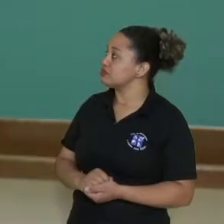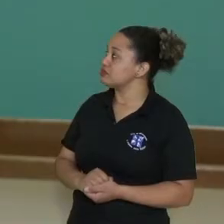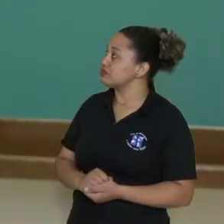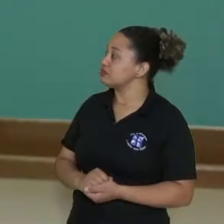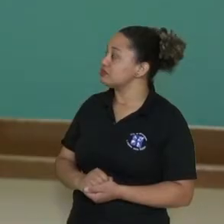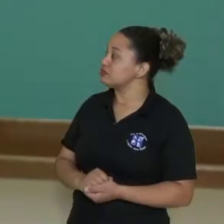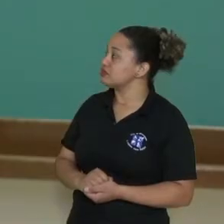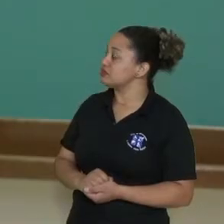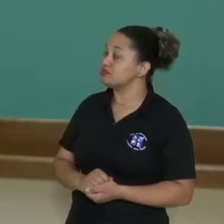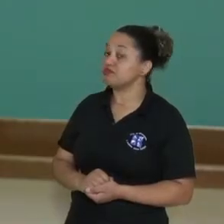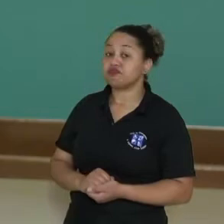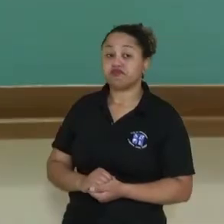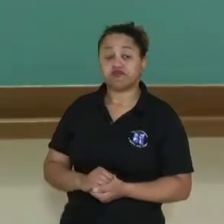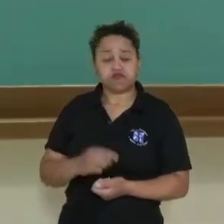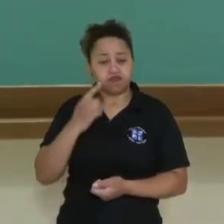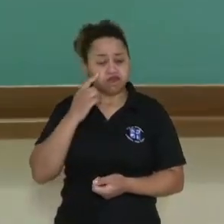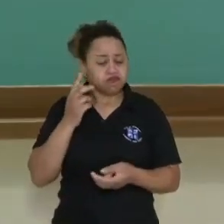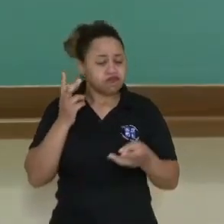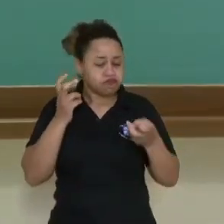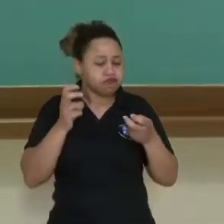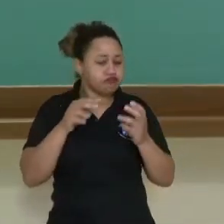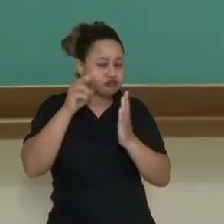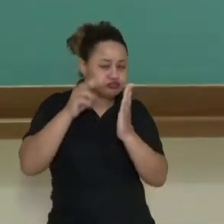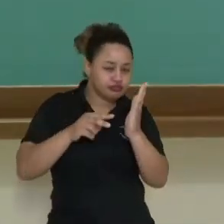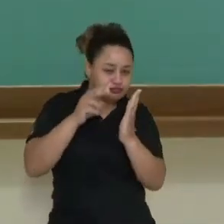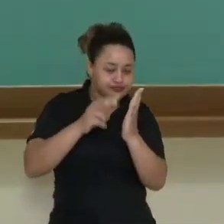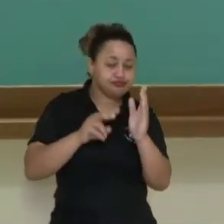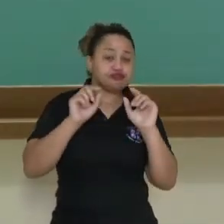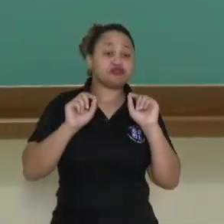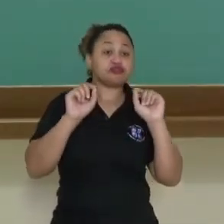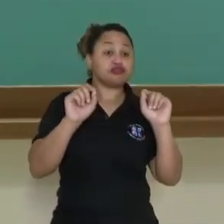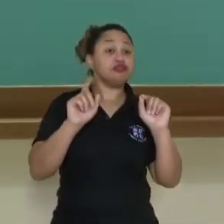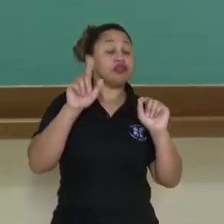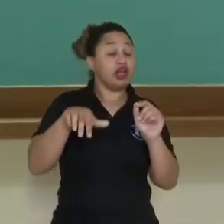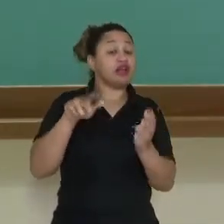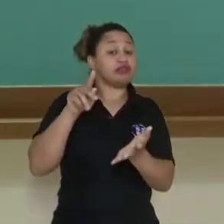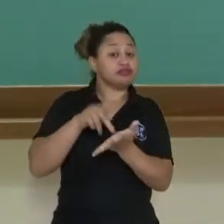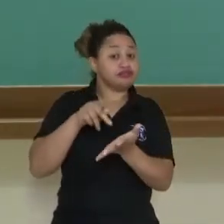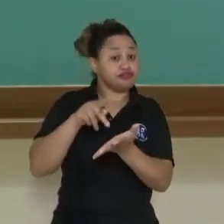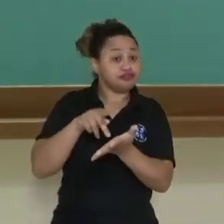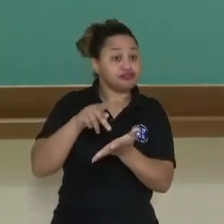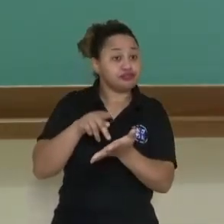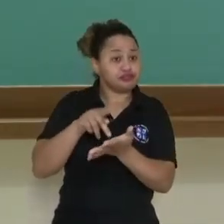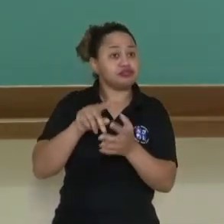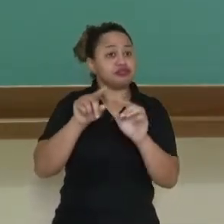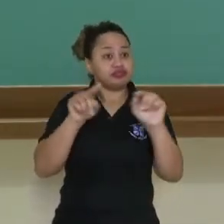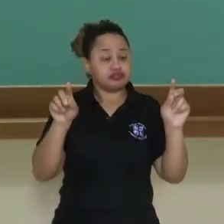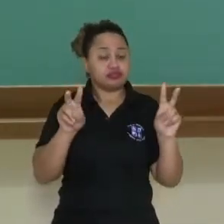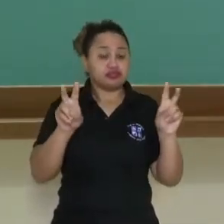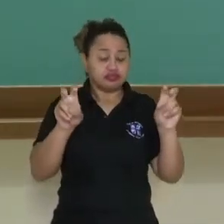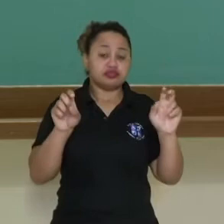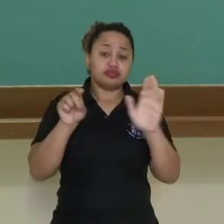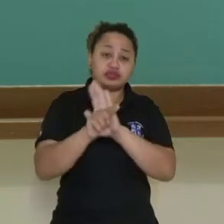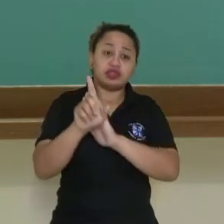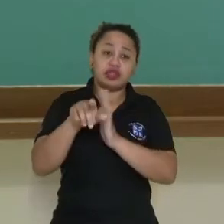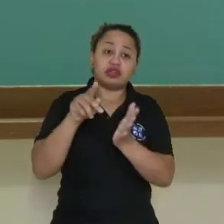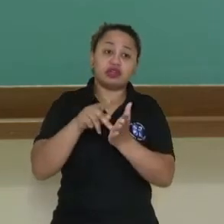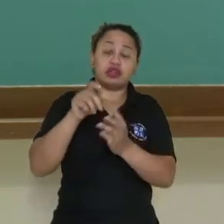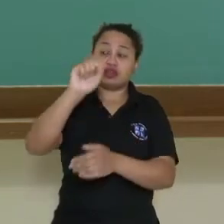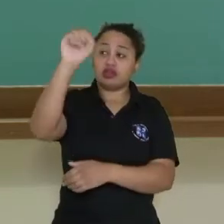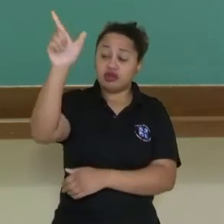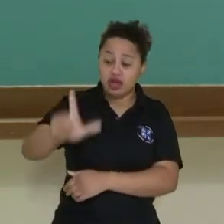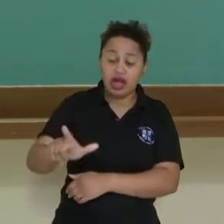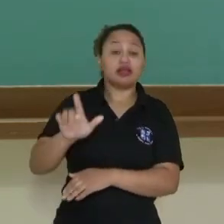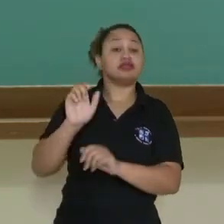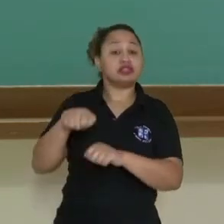e outros animais, de um modo geral. Portanto, é fato, não é fake essa questão. Então, os raios realmente ajudam a